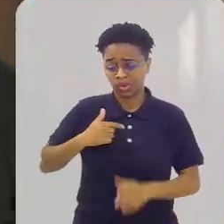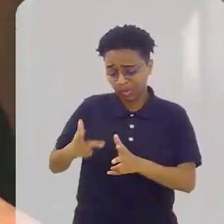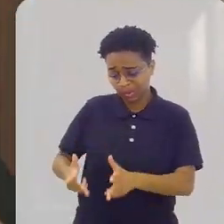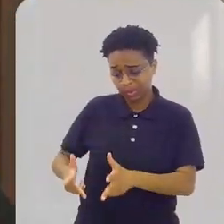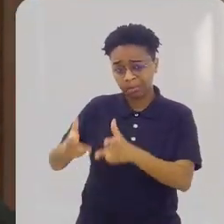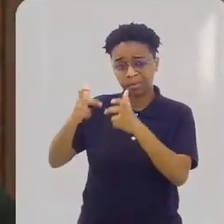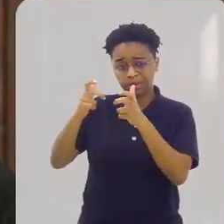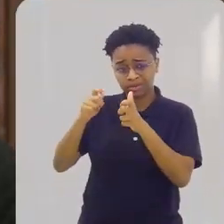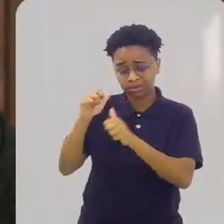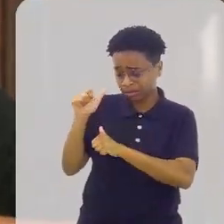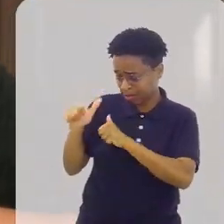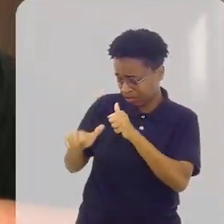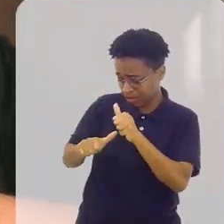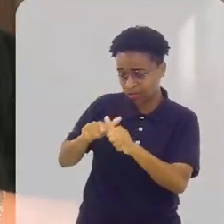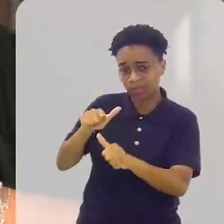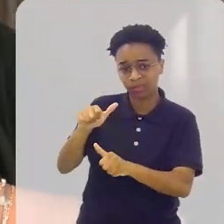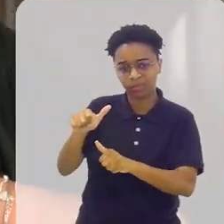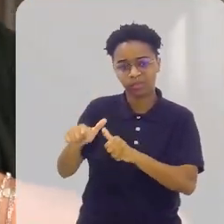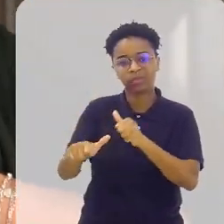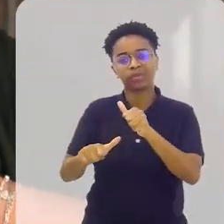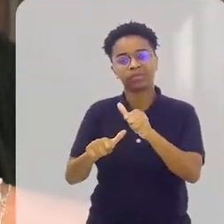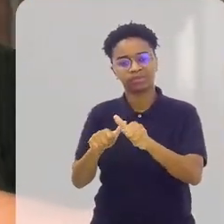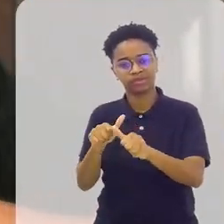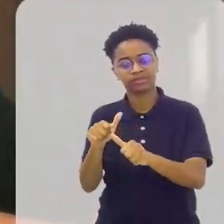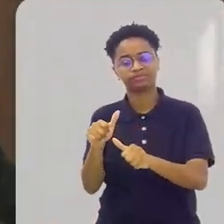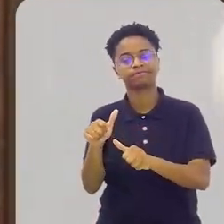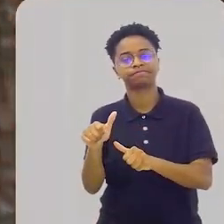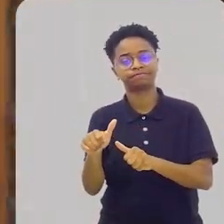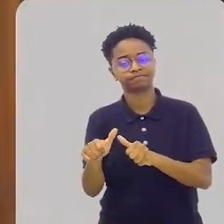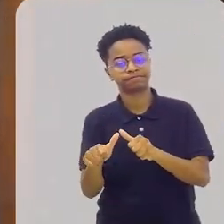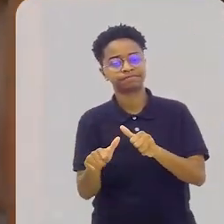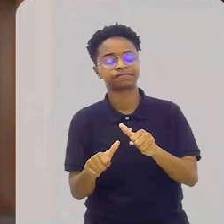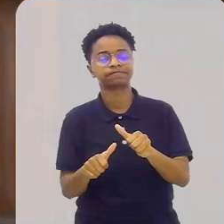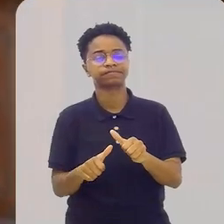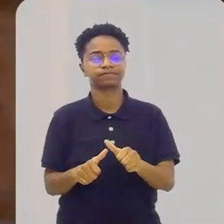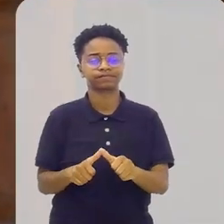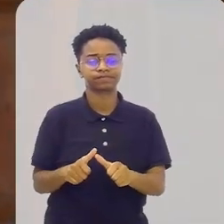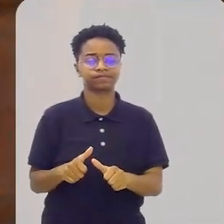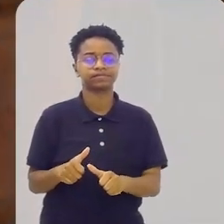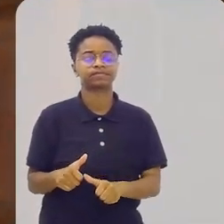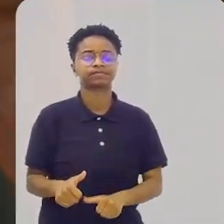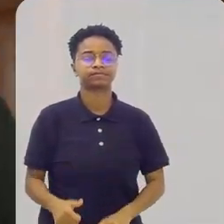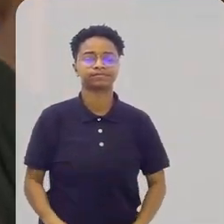já pude perceber mudança em minha vida